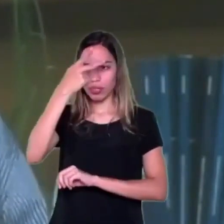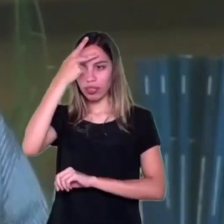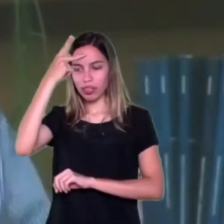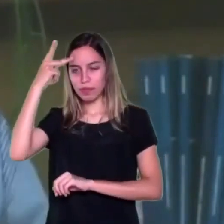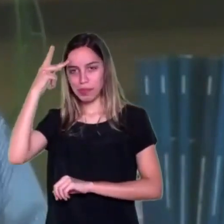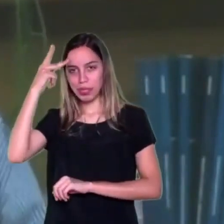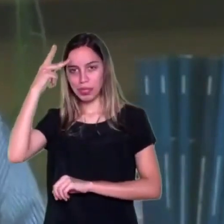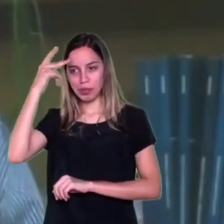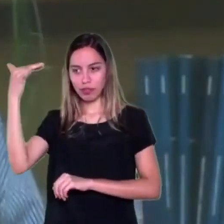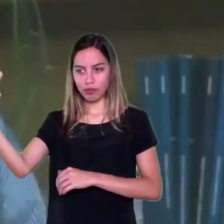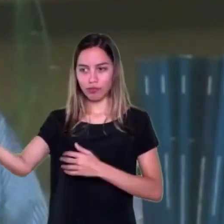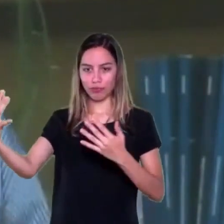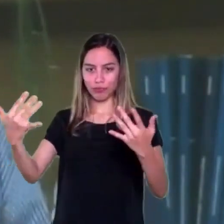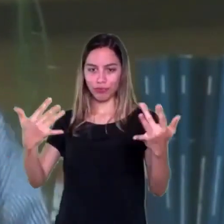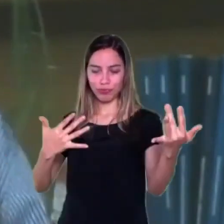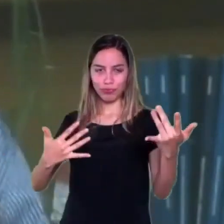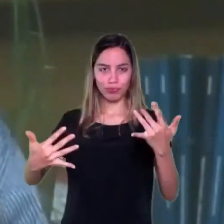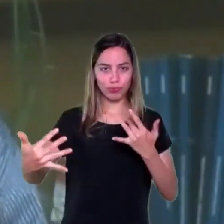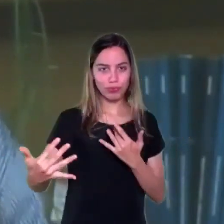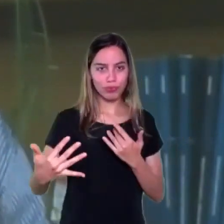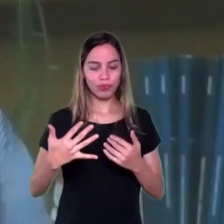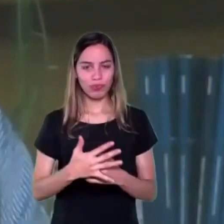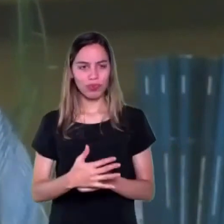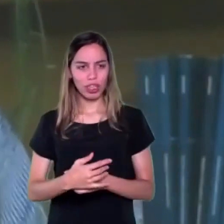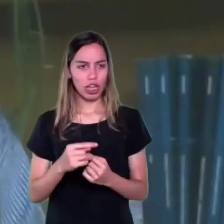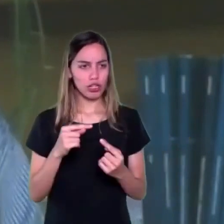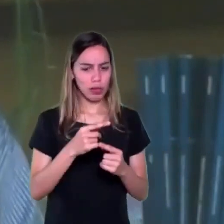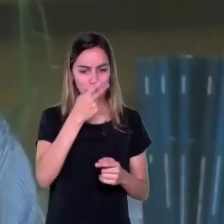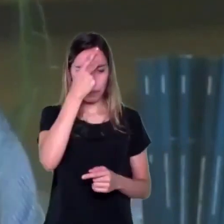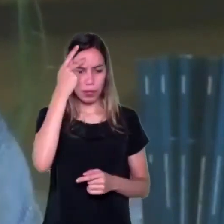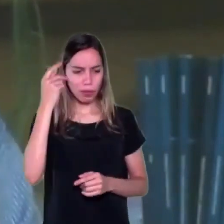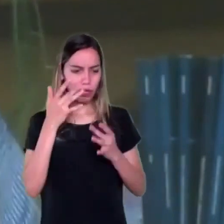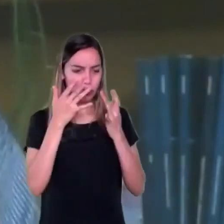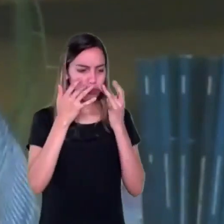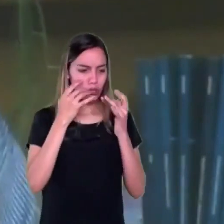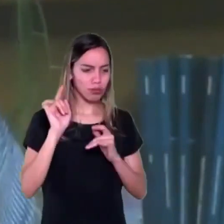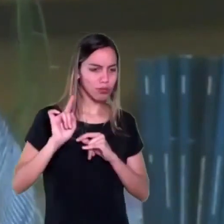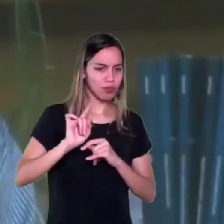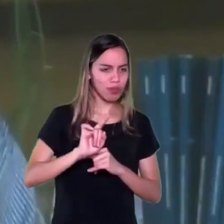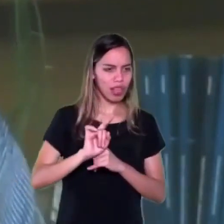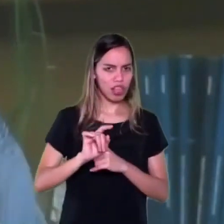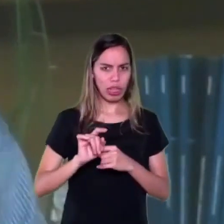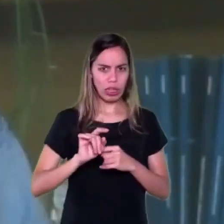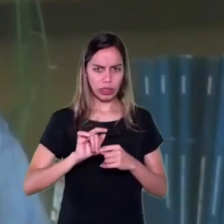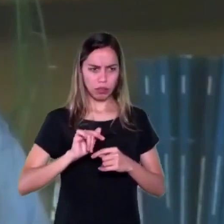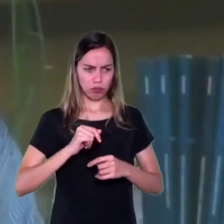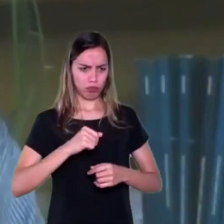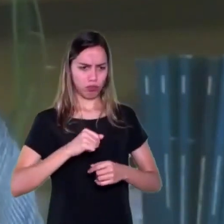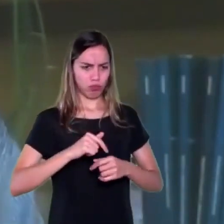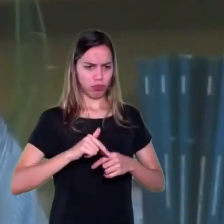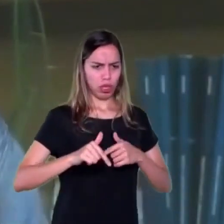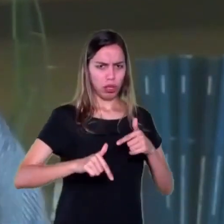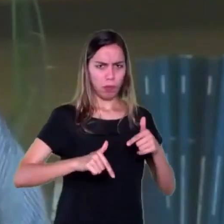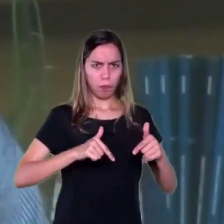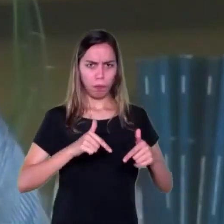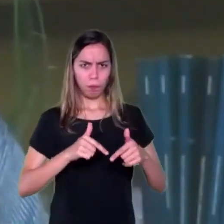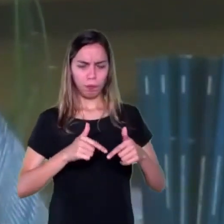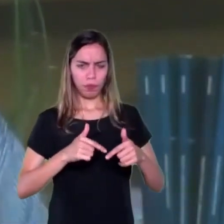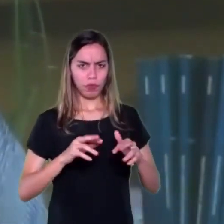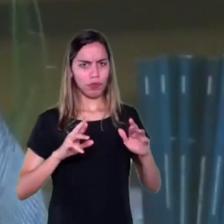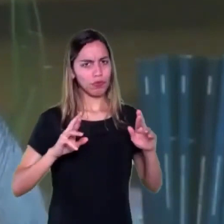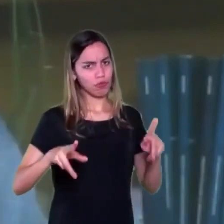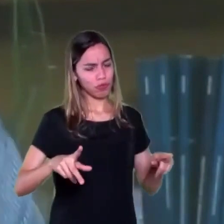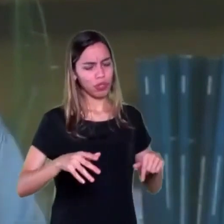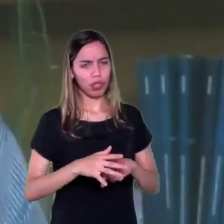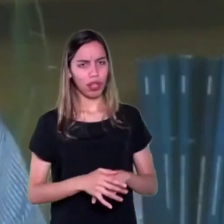espetáculos muito rudimentares, sem muita técnica, e ali eu via aquilo tudo e chegava em casa com meus irmãos, com